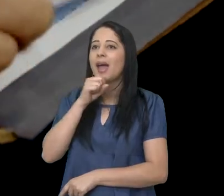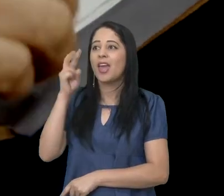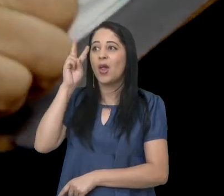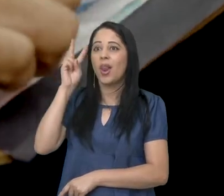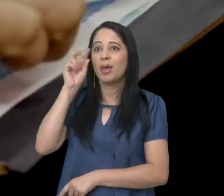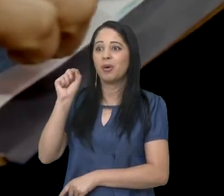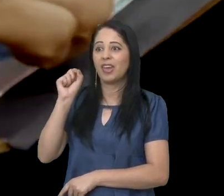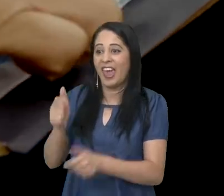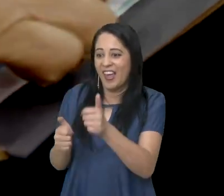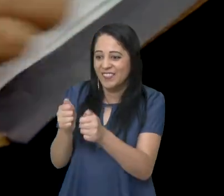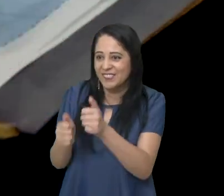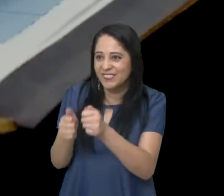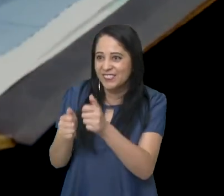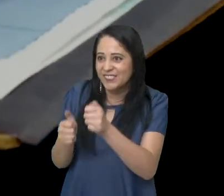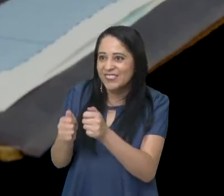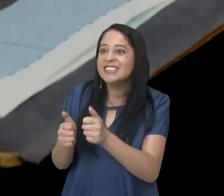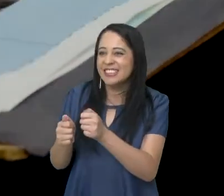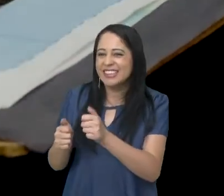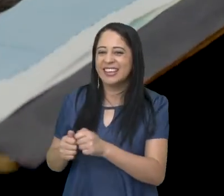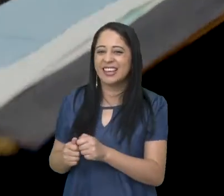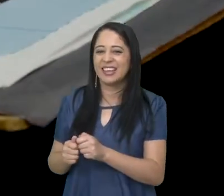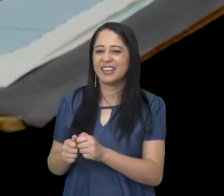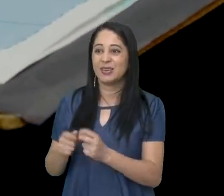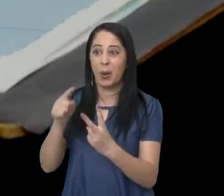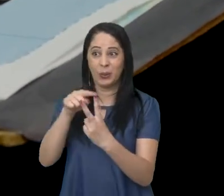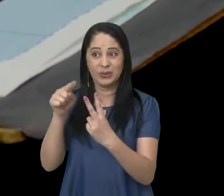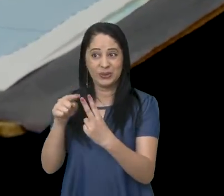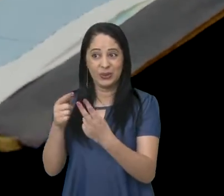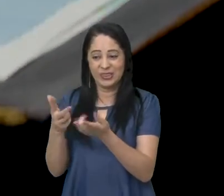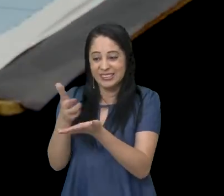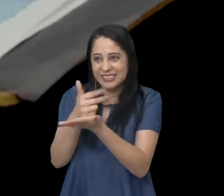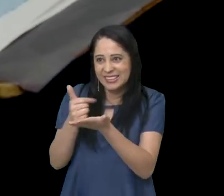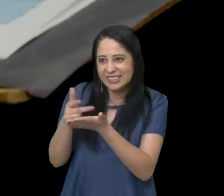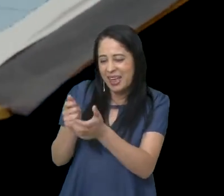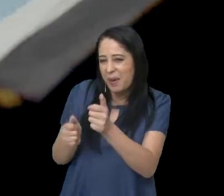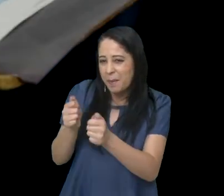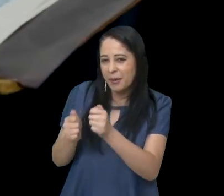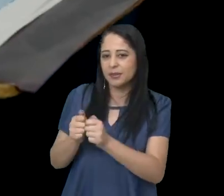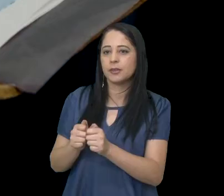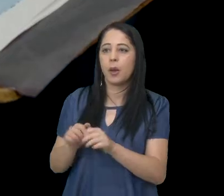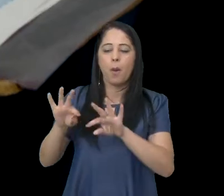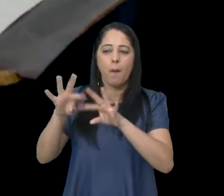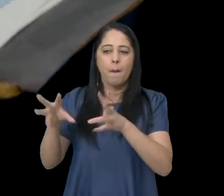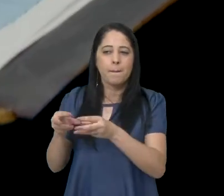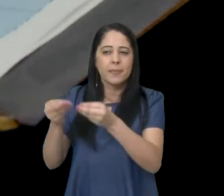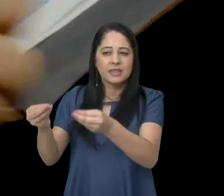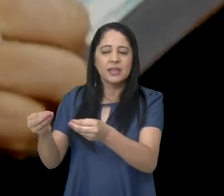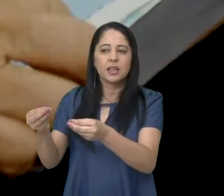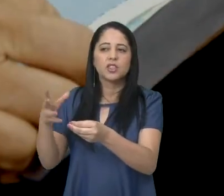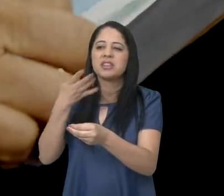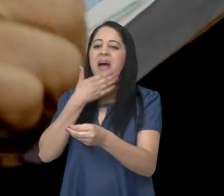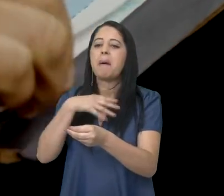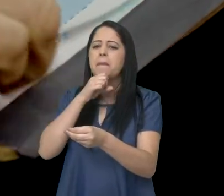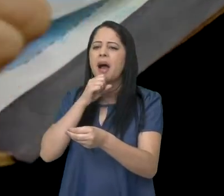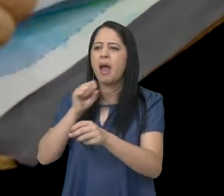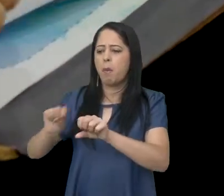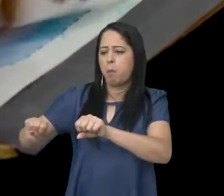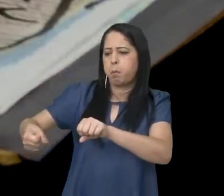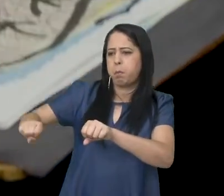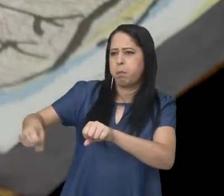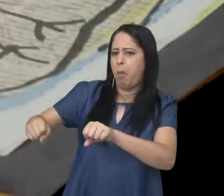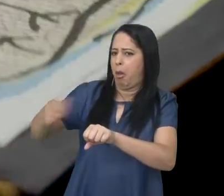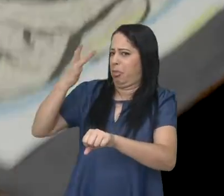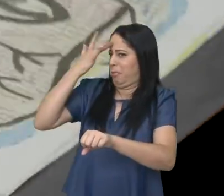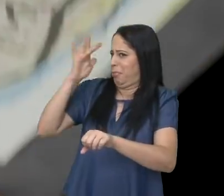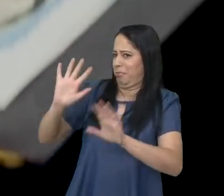videogame, aos dois aqui no videogame. Jogando. Um presente para o papai, não sei de onde que ele tirou essa moto, mas